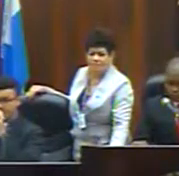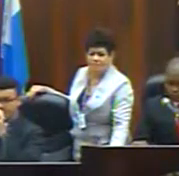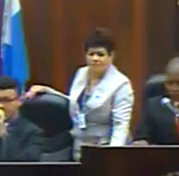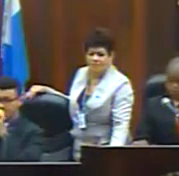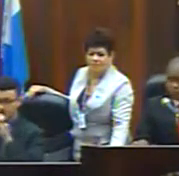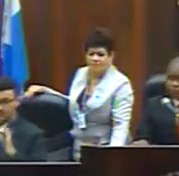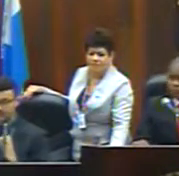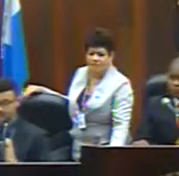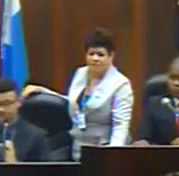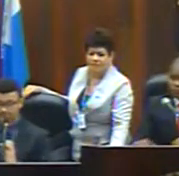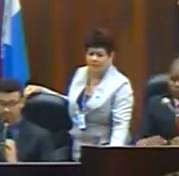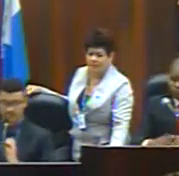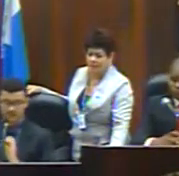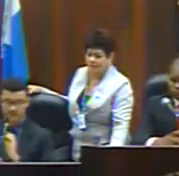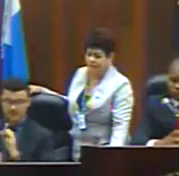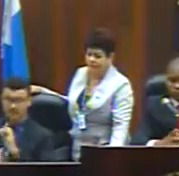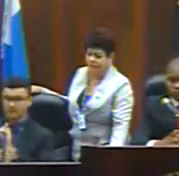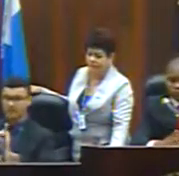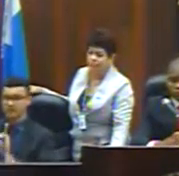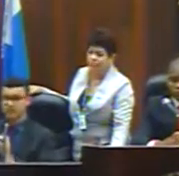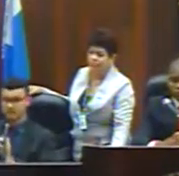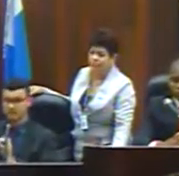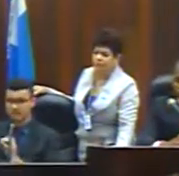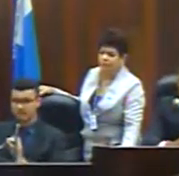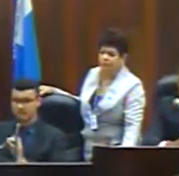Santana Santos.